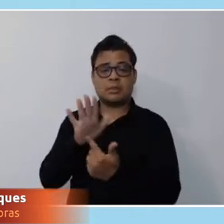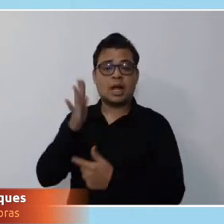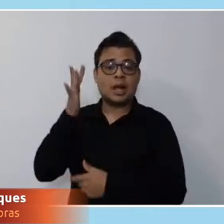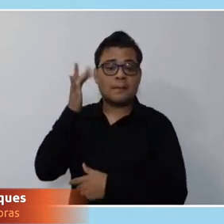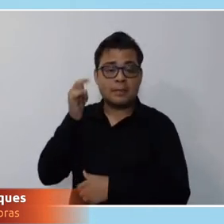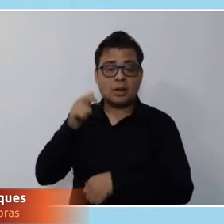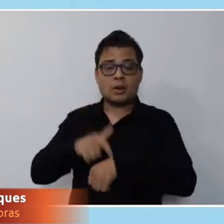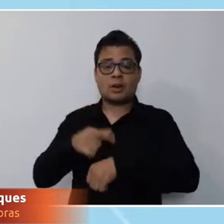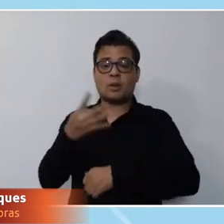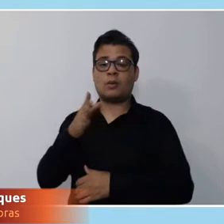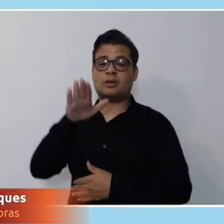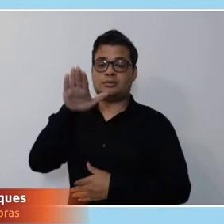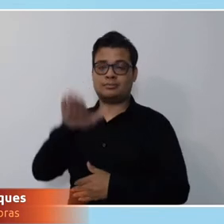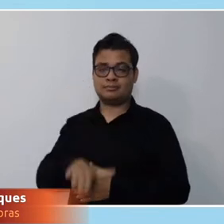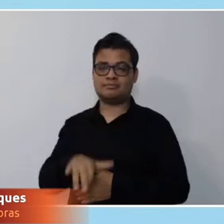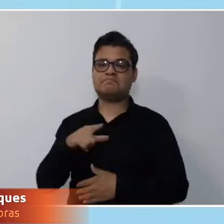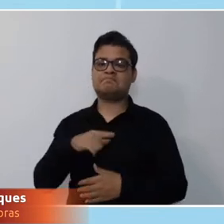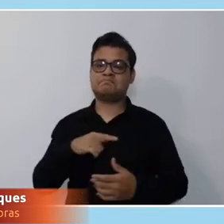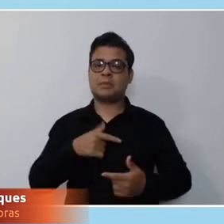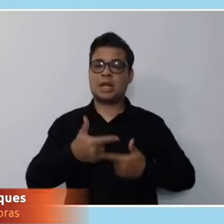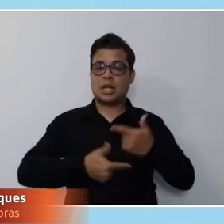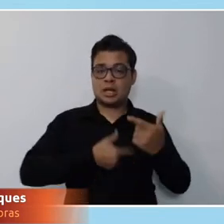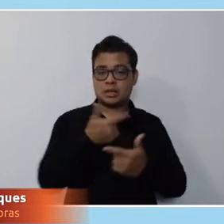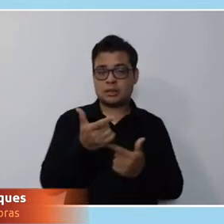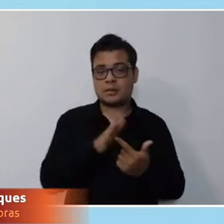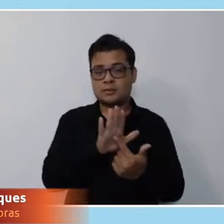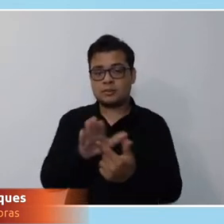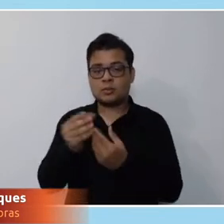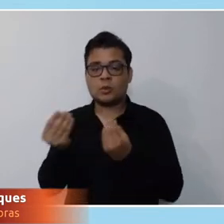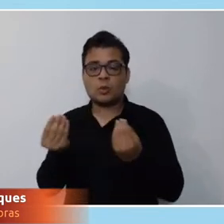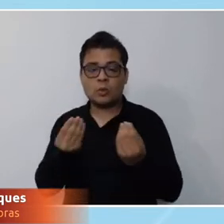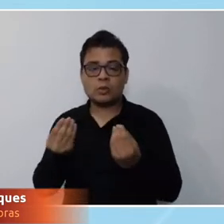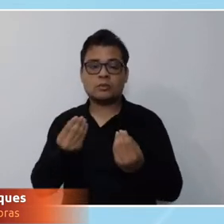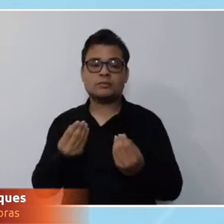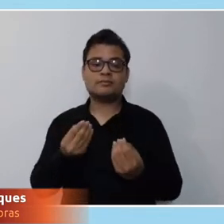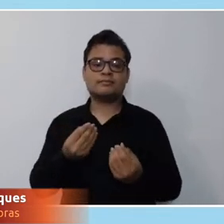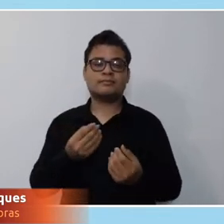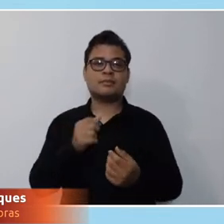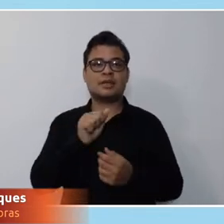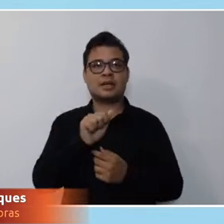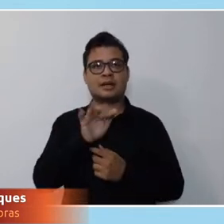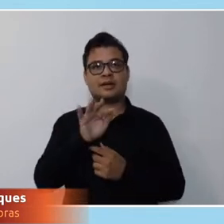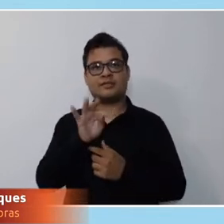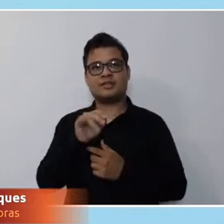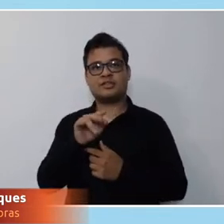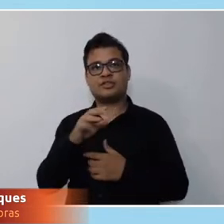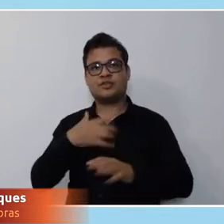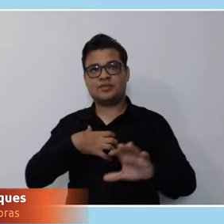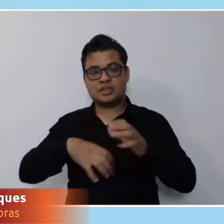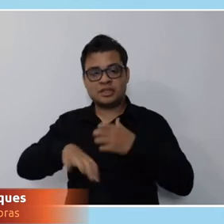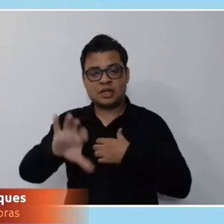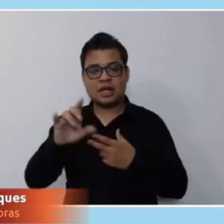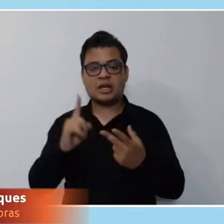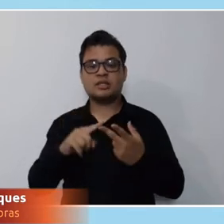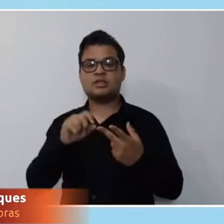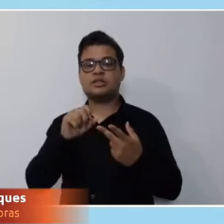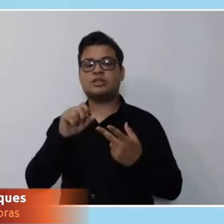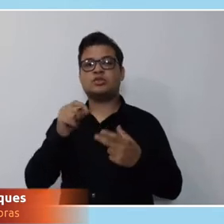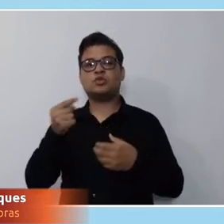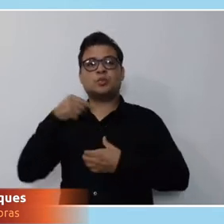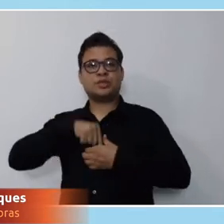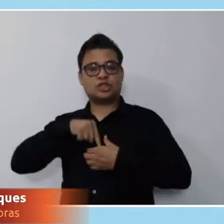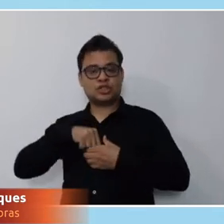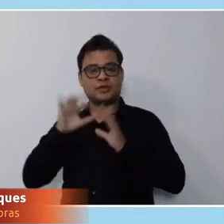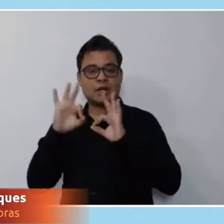que abordam temas como a afetividade, subjetividade familiar e construção de corpos, ainda